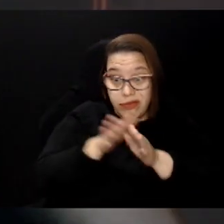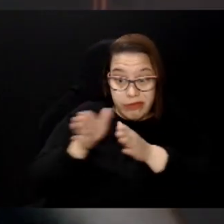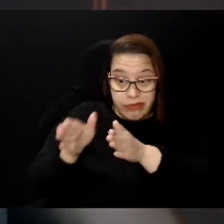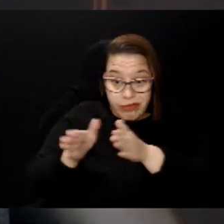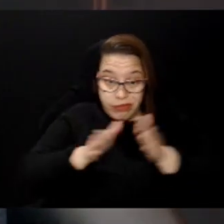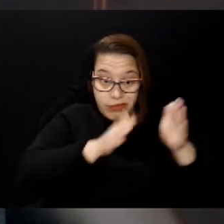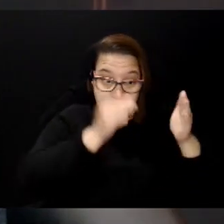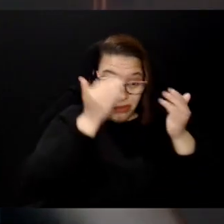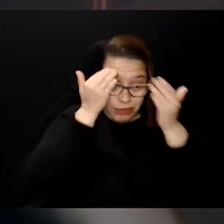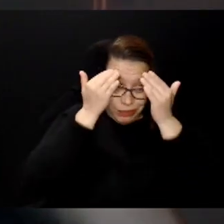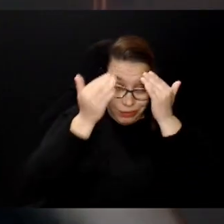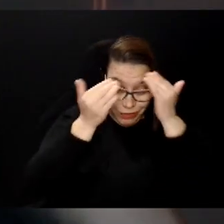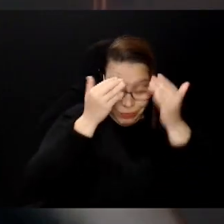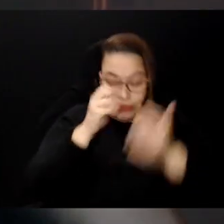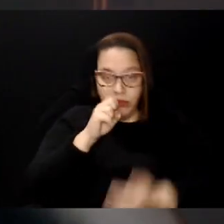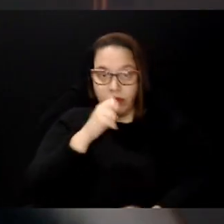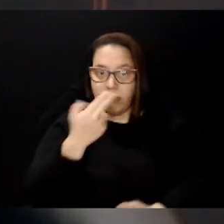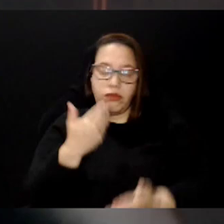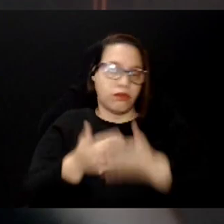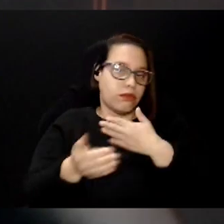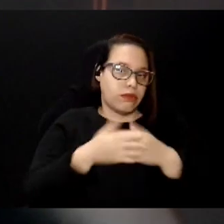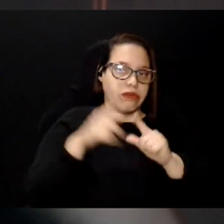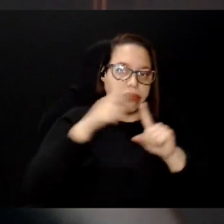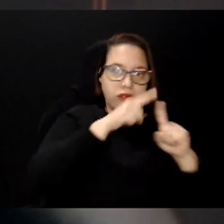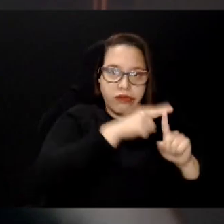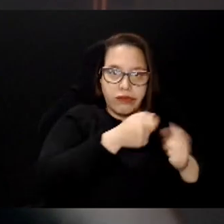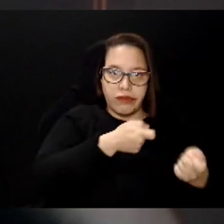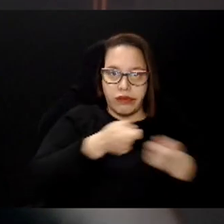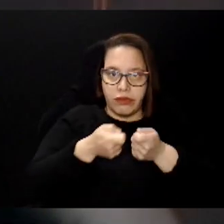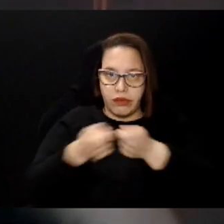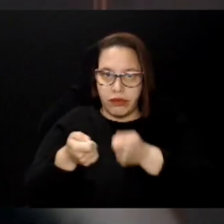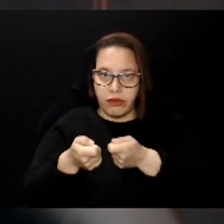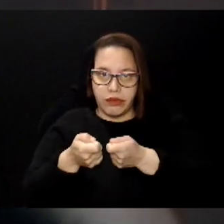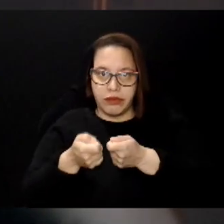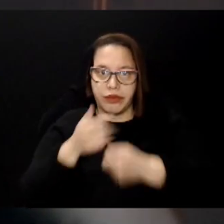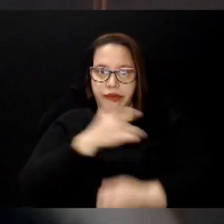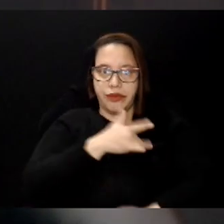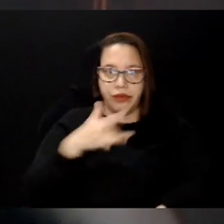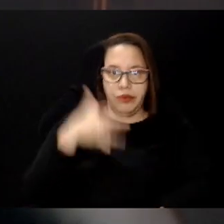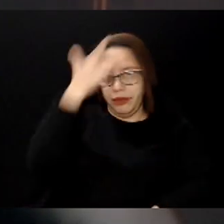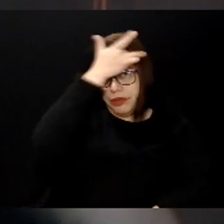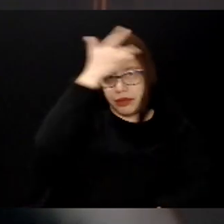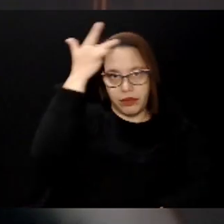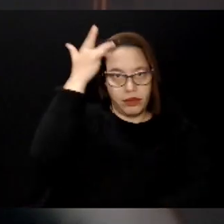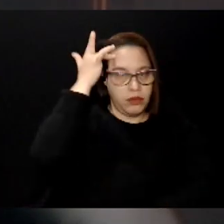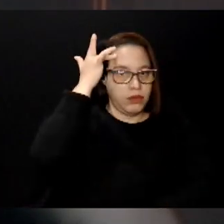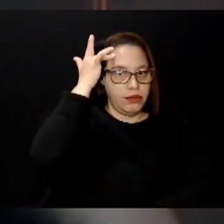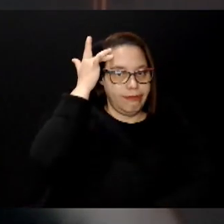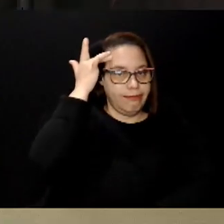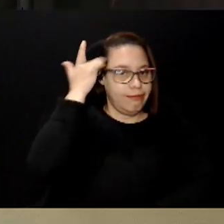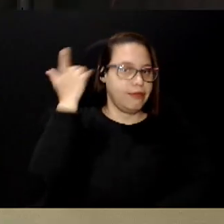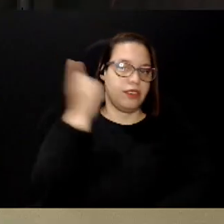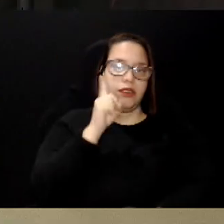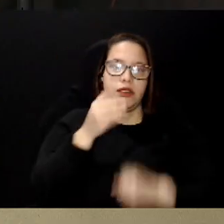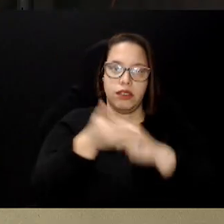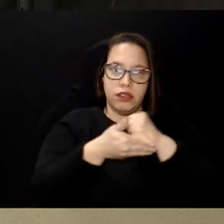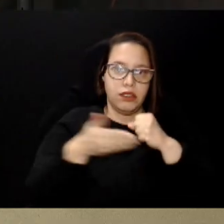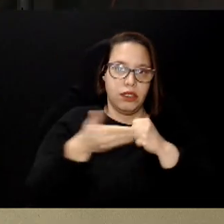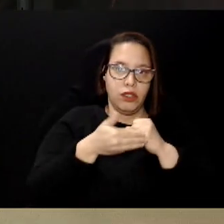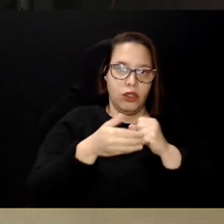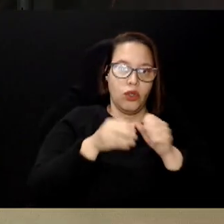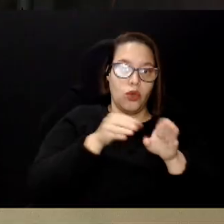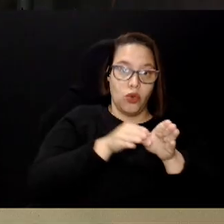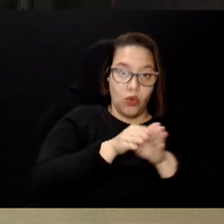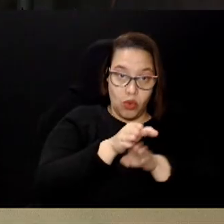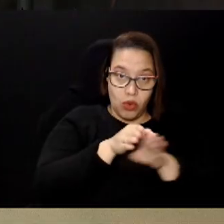para qualquer tipo de intervenção de saúde mental, isso não é baseado em conselhos, é